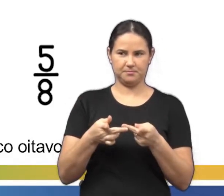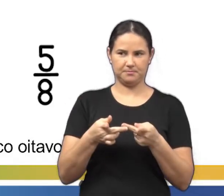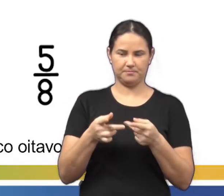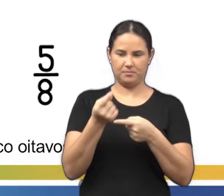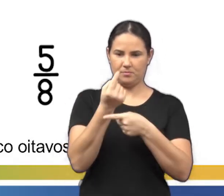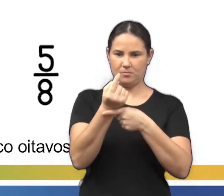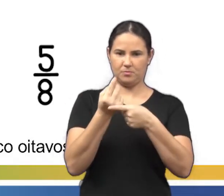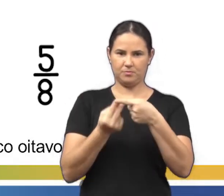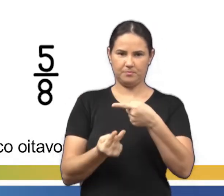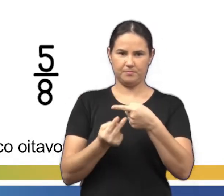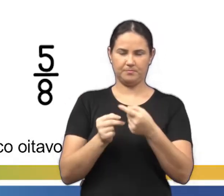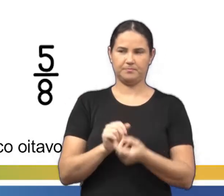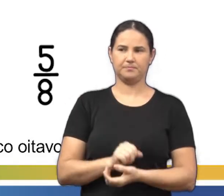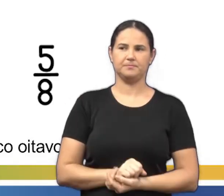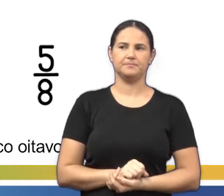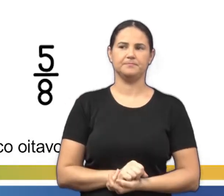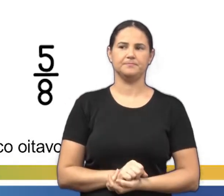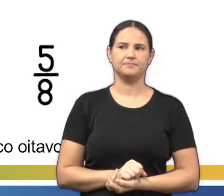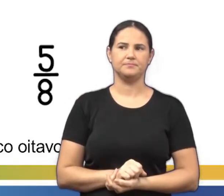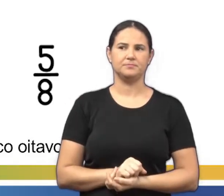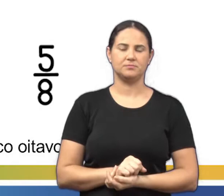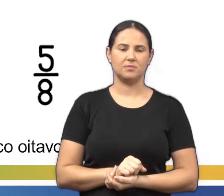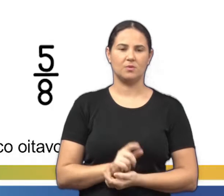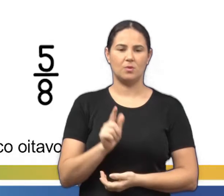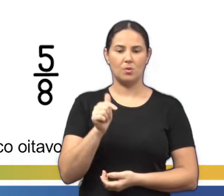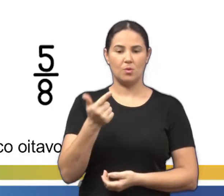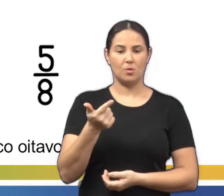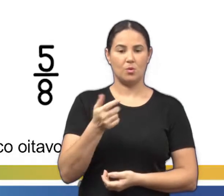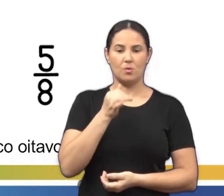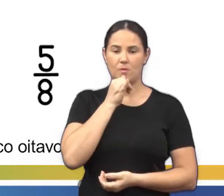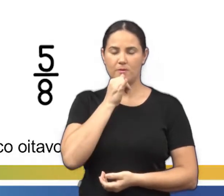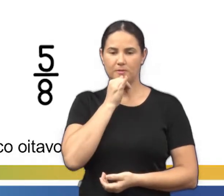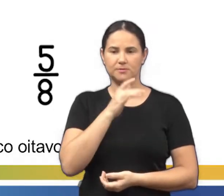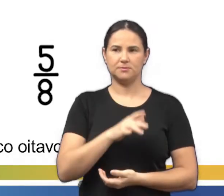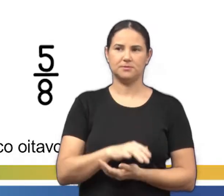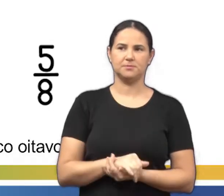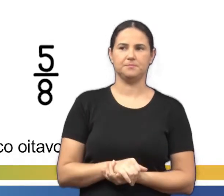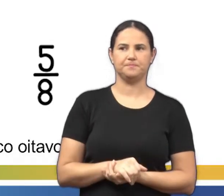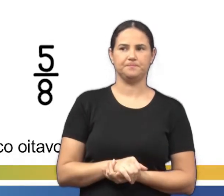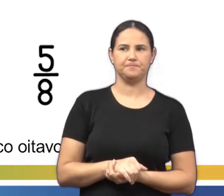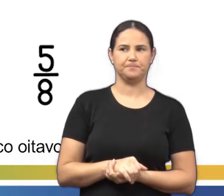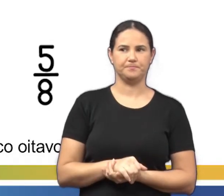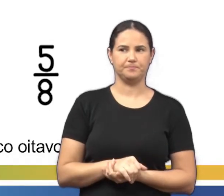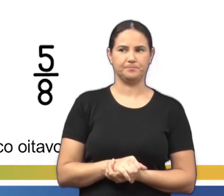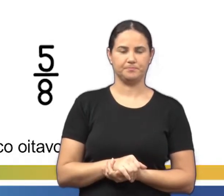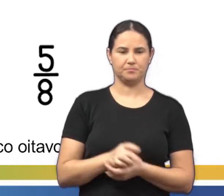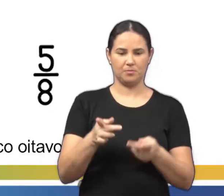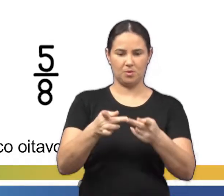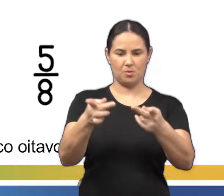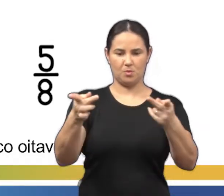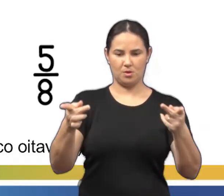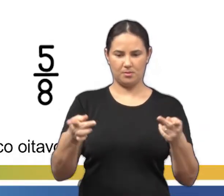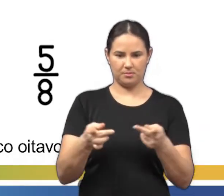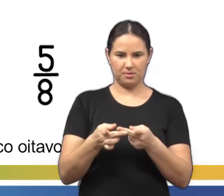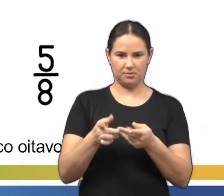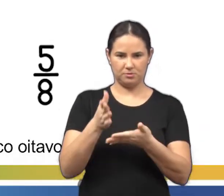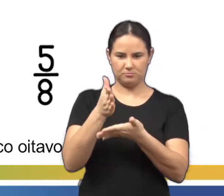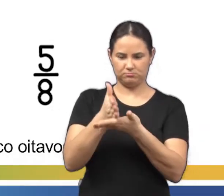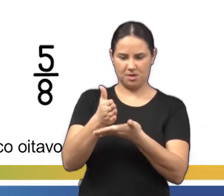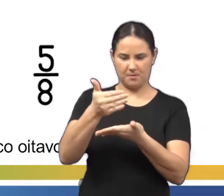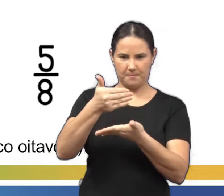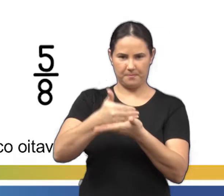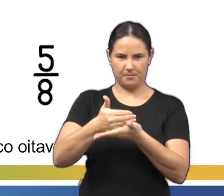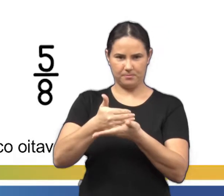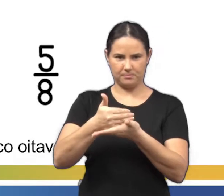1/2, tá? Outro exemplo aqui, ó. Eu tenho uma pizza cortada em 4 pedaços. Tá vendo que